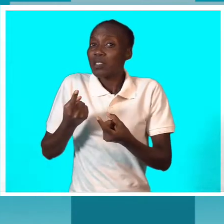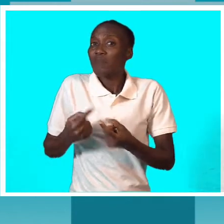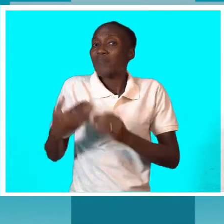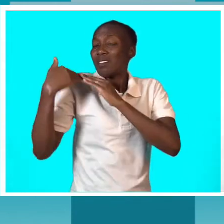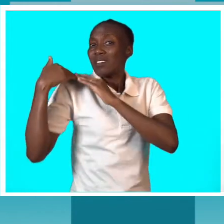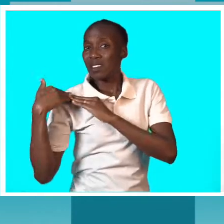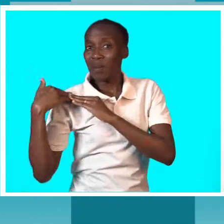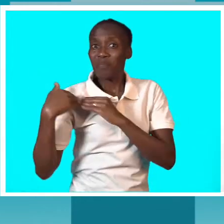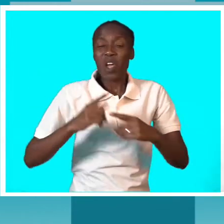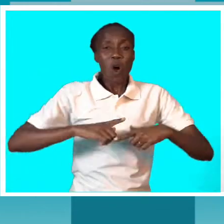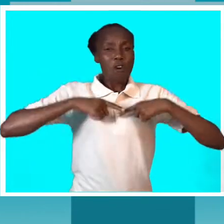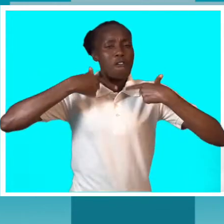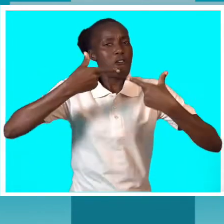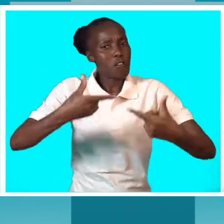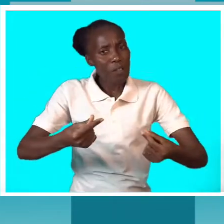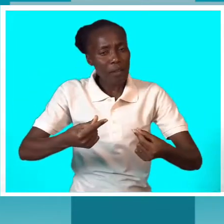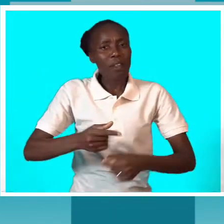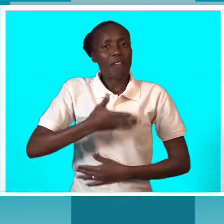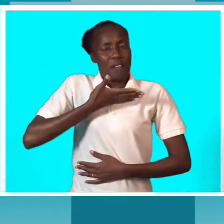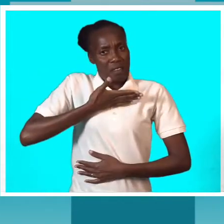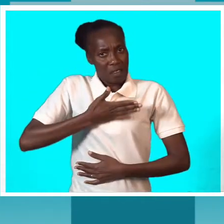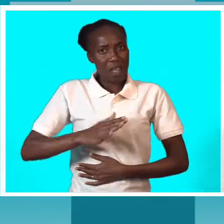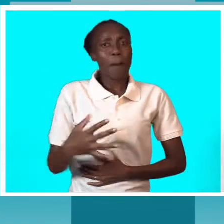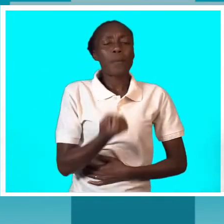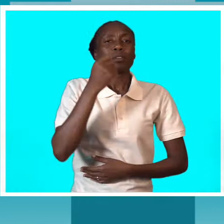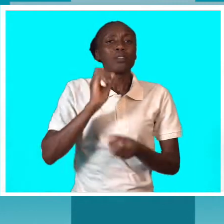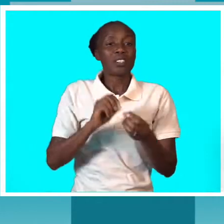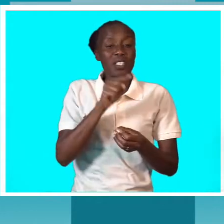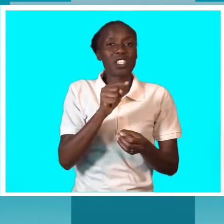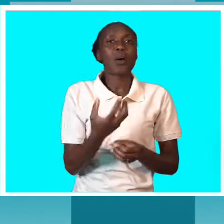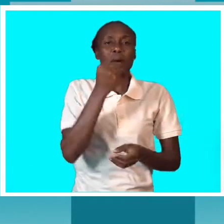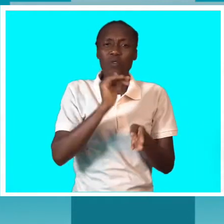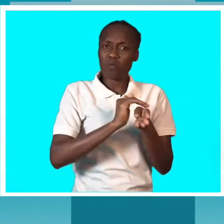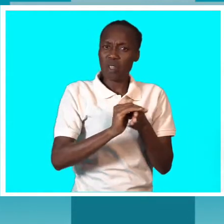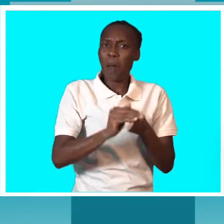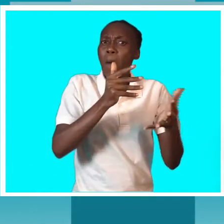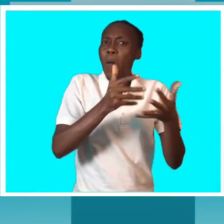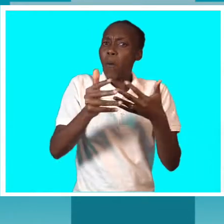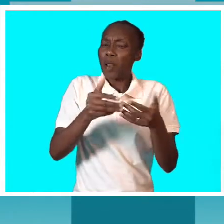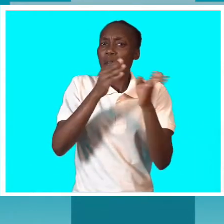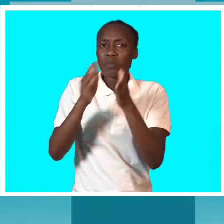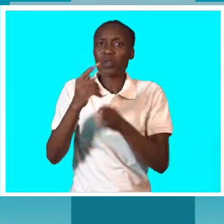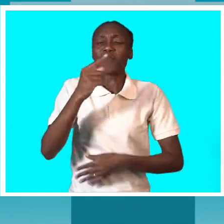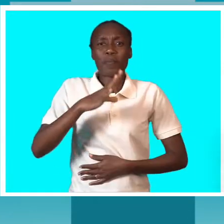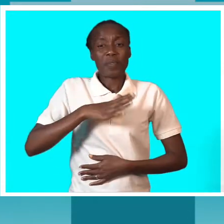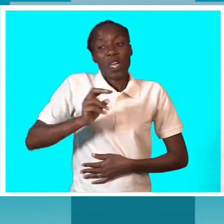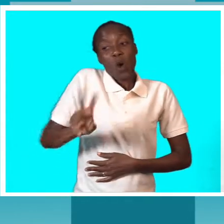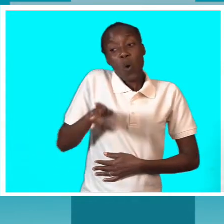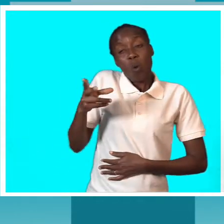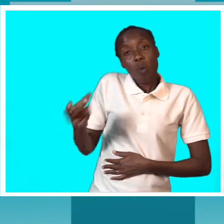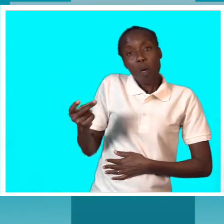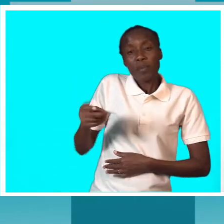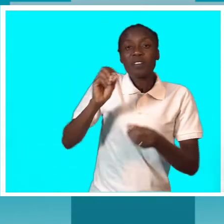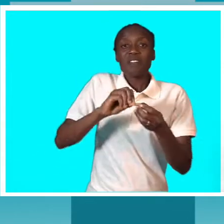ser. E isso se aplica para qualquer um. Mas também temos o outro lado que é o superego, que vai ser o